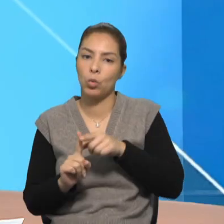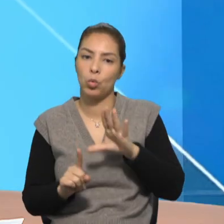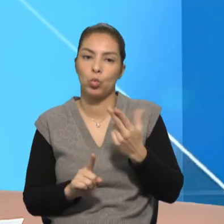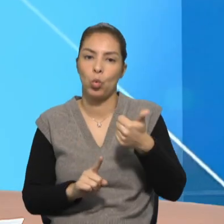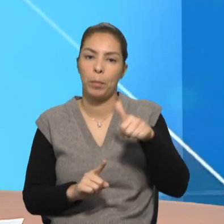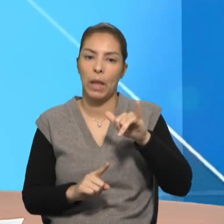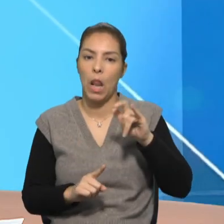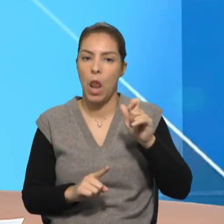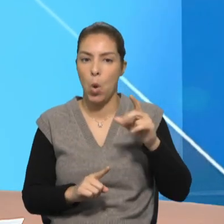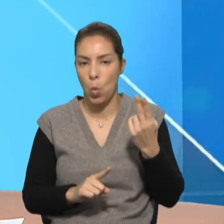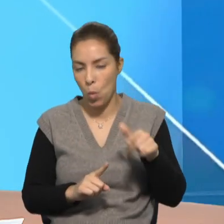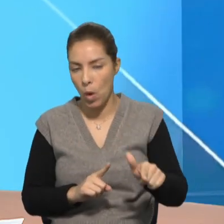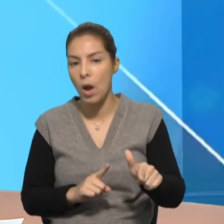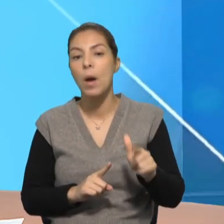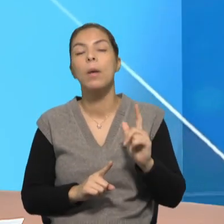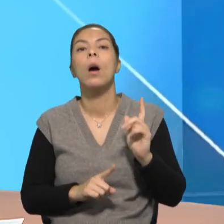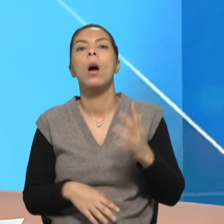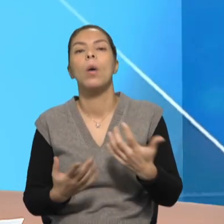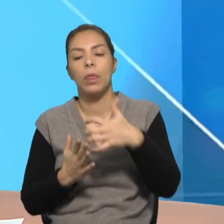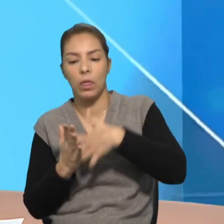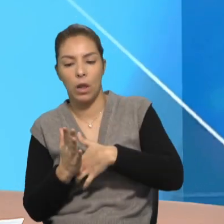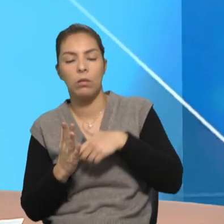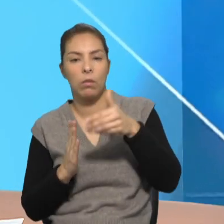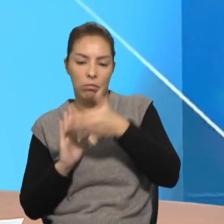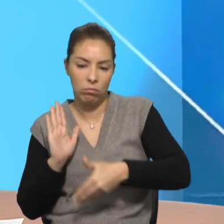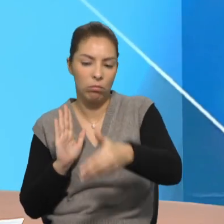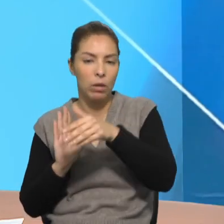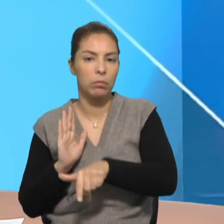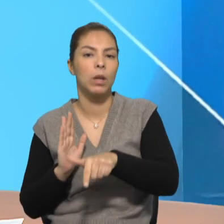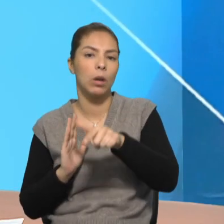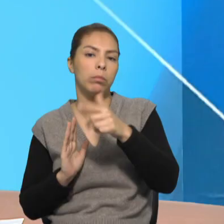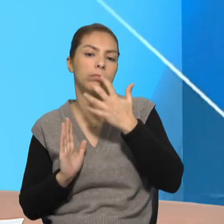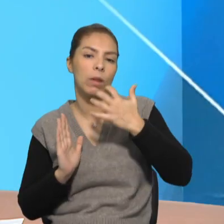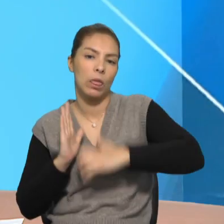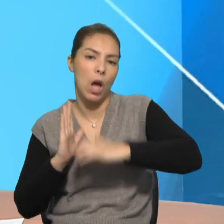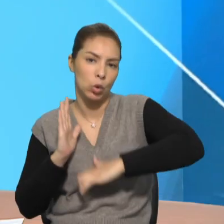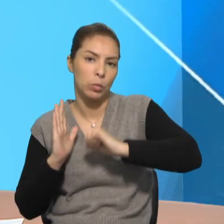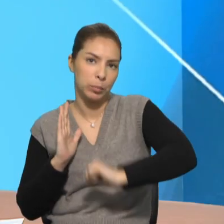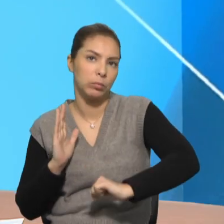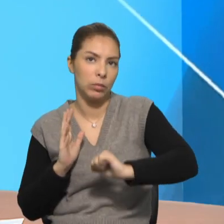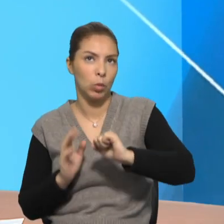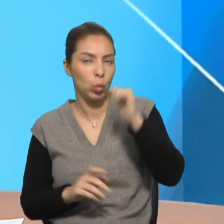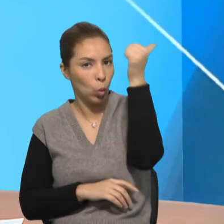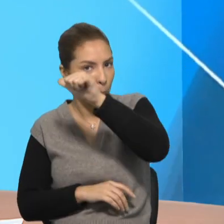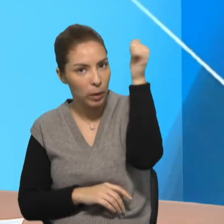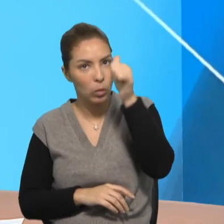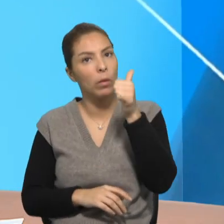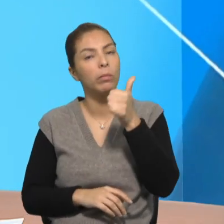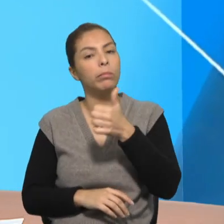possível encontrar sempre nos textos que se escutam nas Eucaristias de domingo referências, ligações a esse tema?